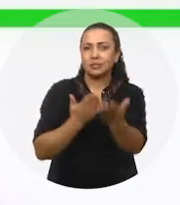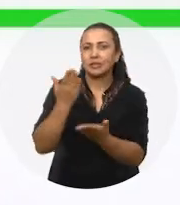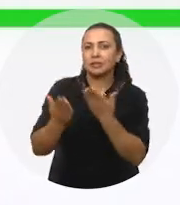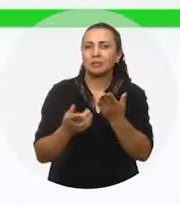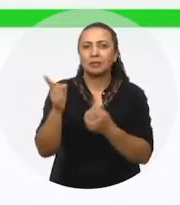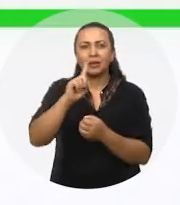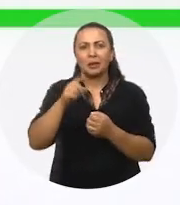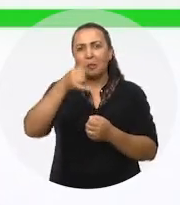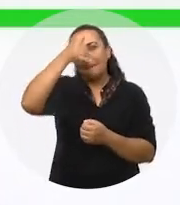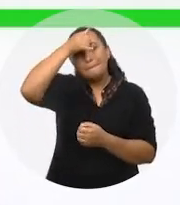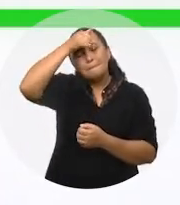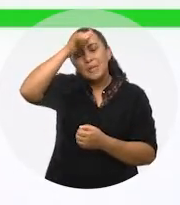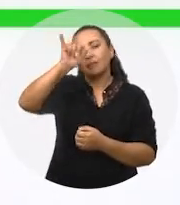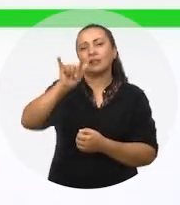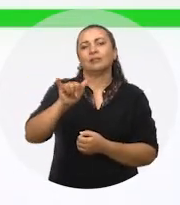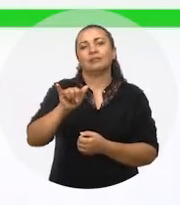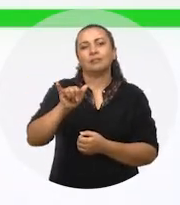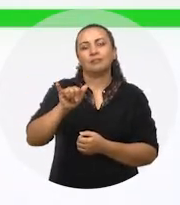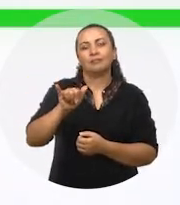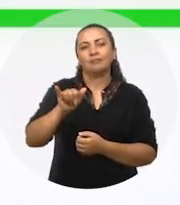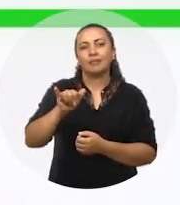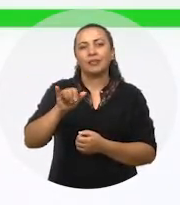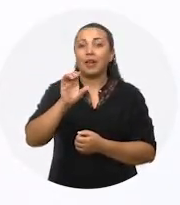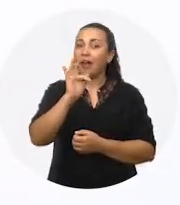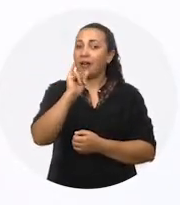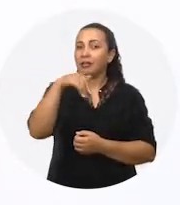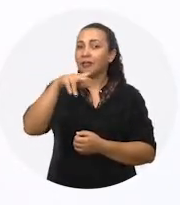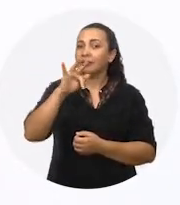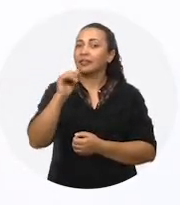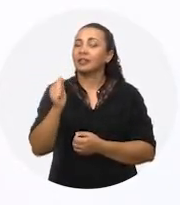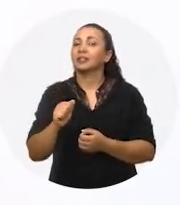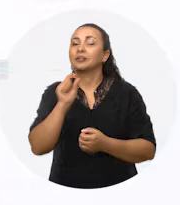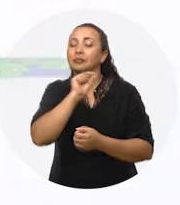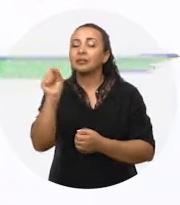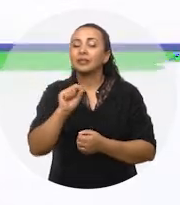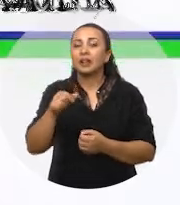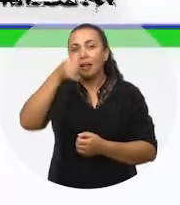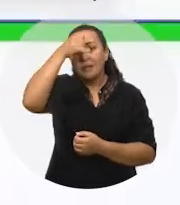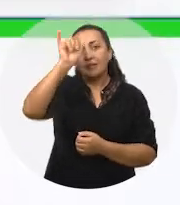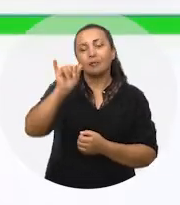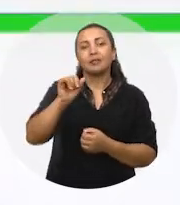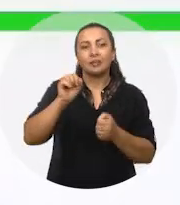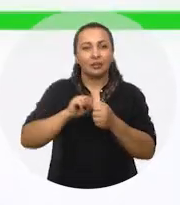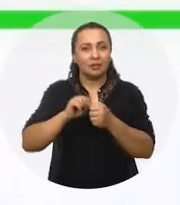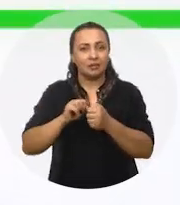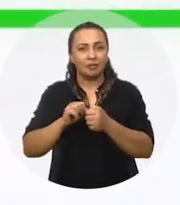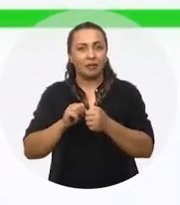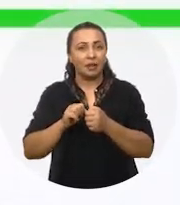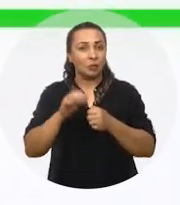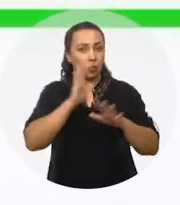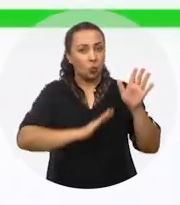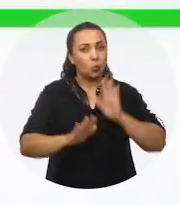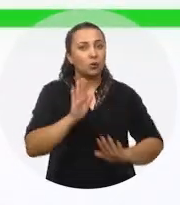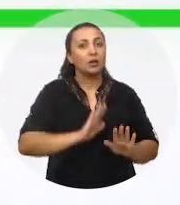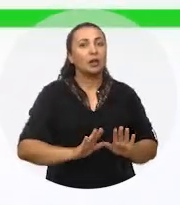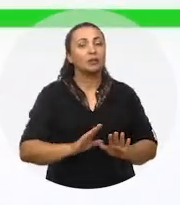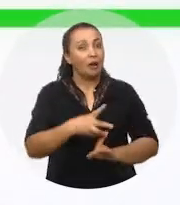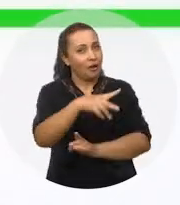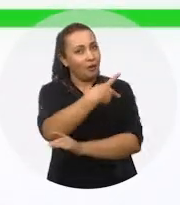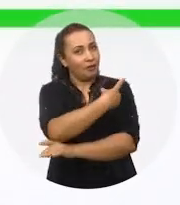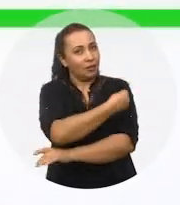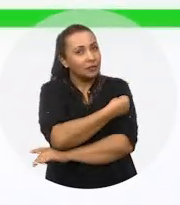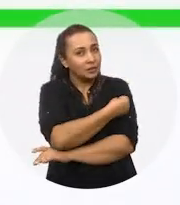tratamento, certo? Não para evitar as infecções, certo? Quem faz profilaxia são